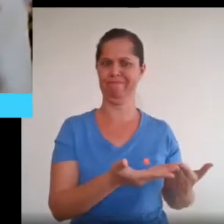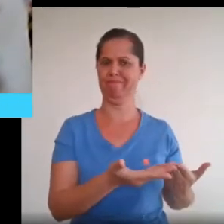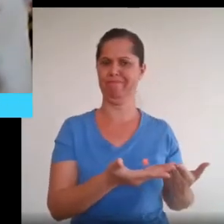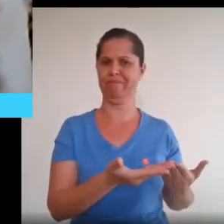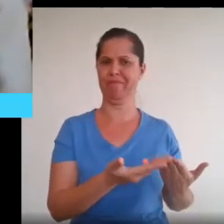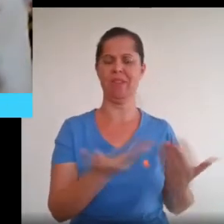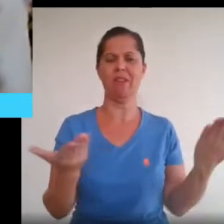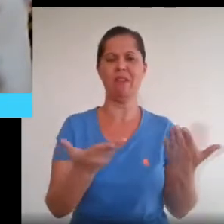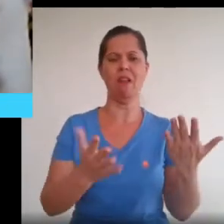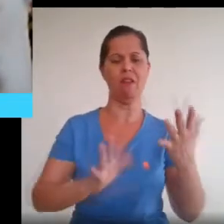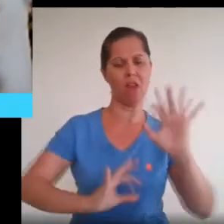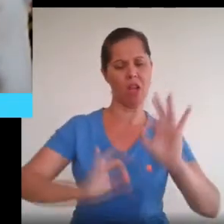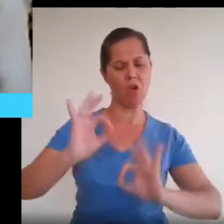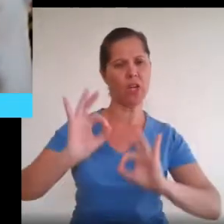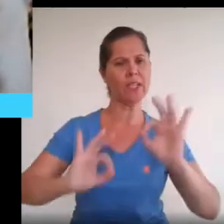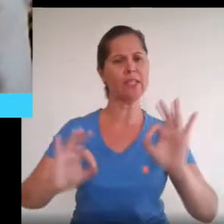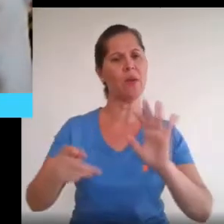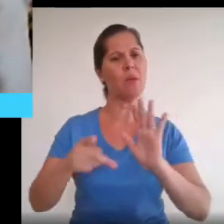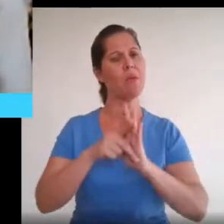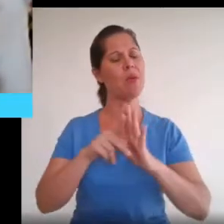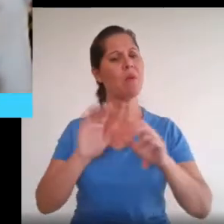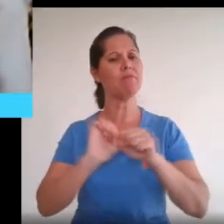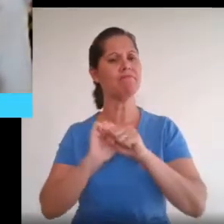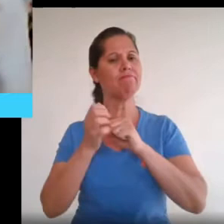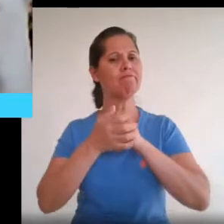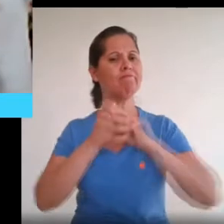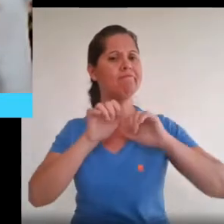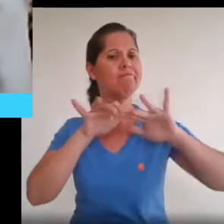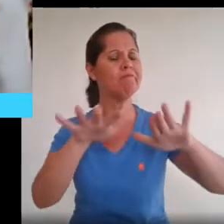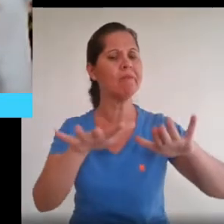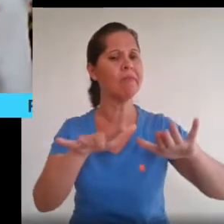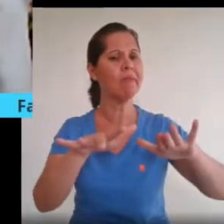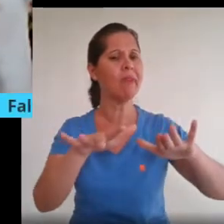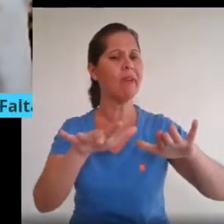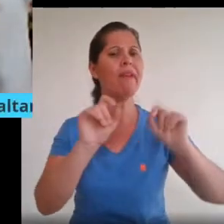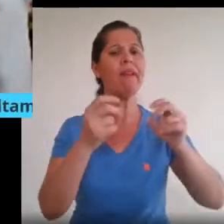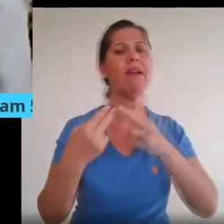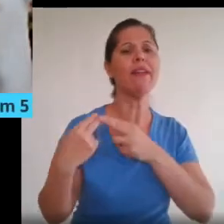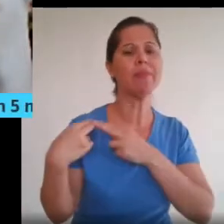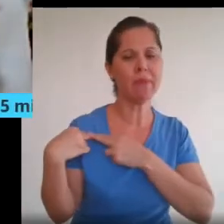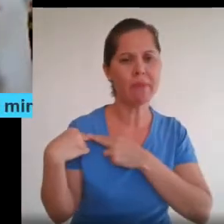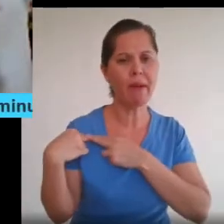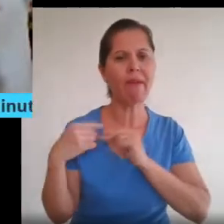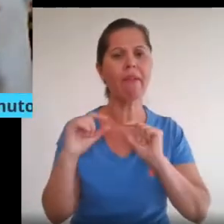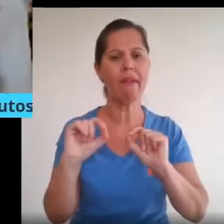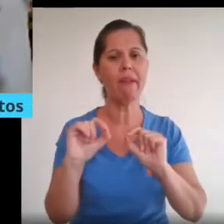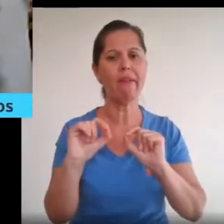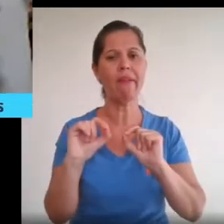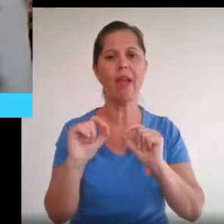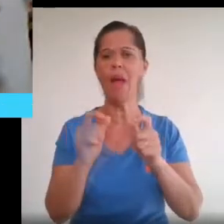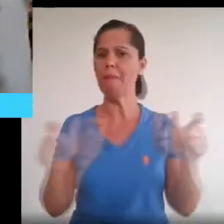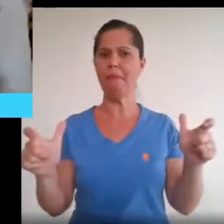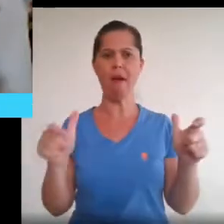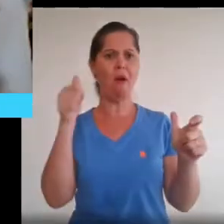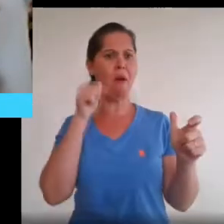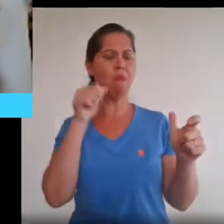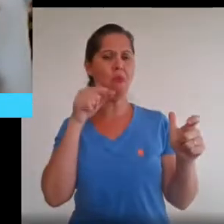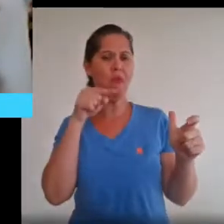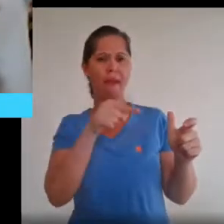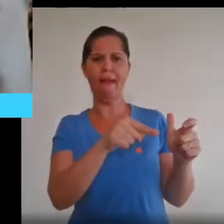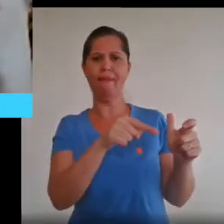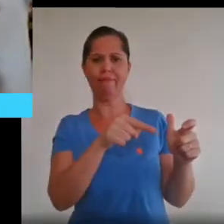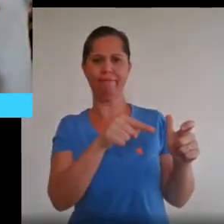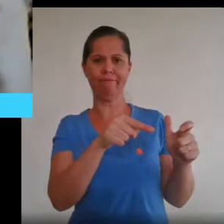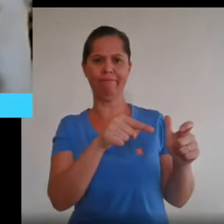da resolução para essa pandemia está nas costas da maior parte de mulheres, porque são as mulheres